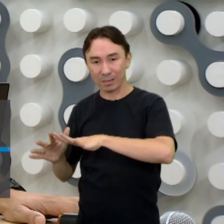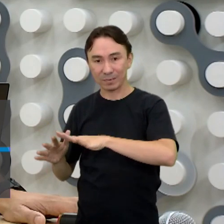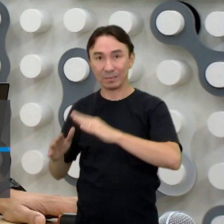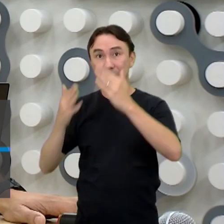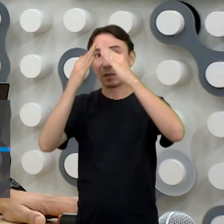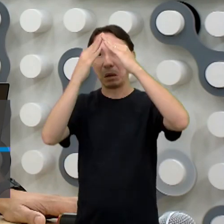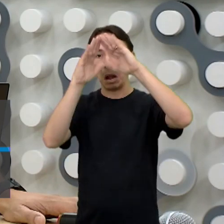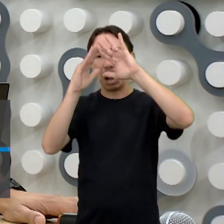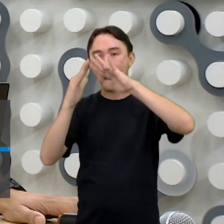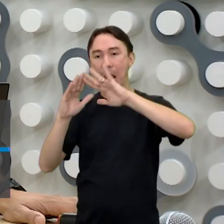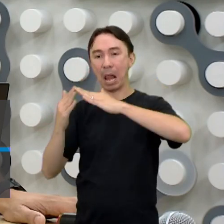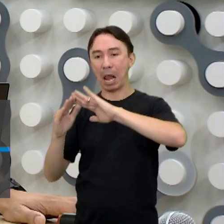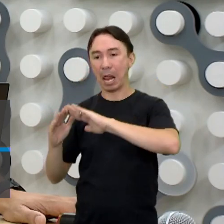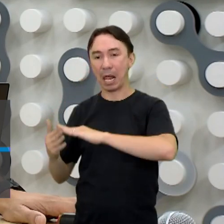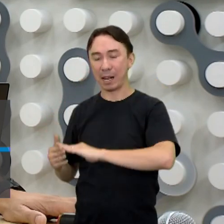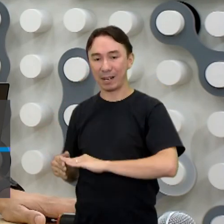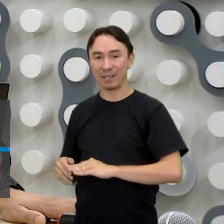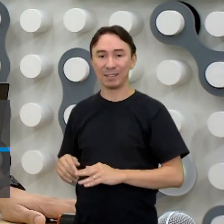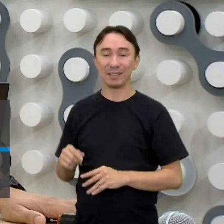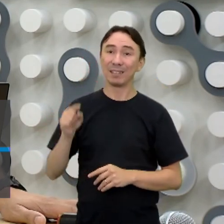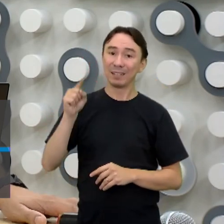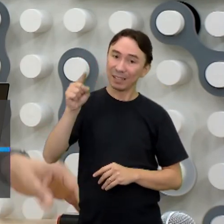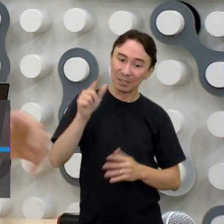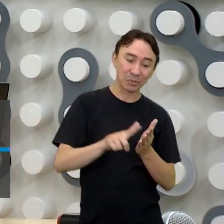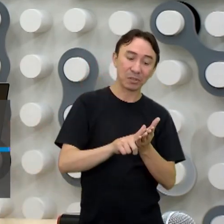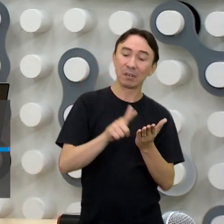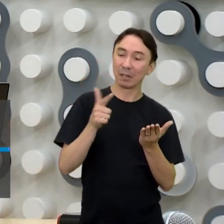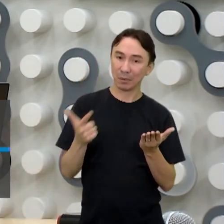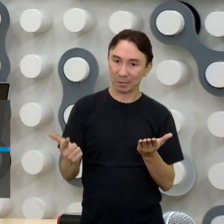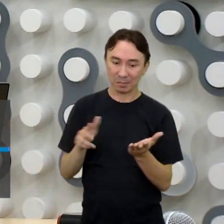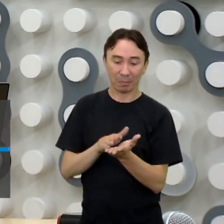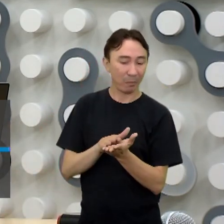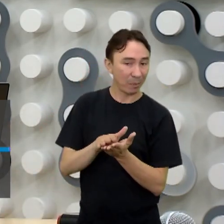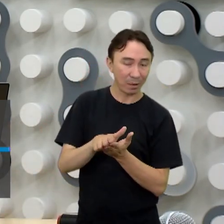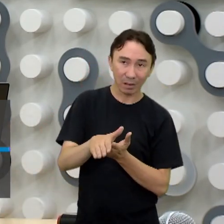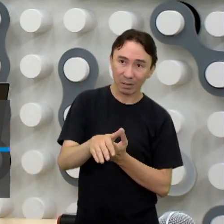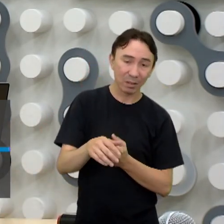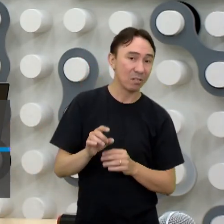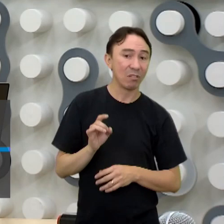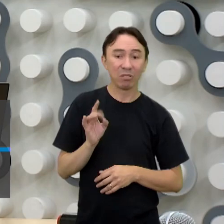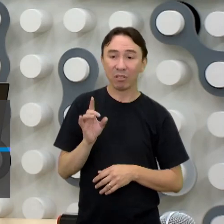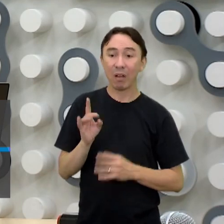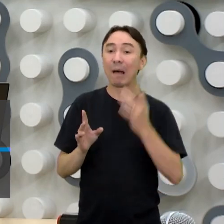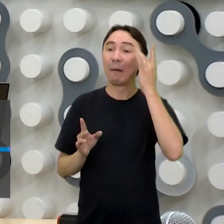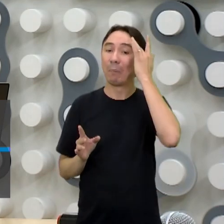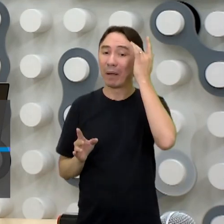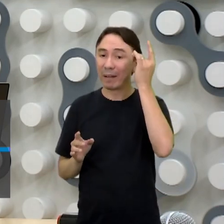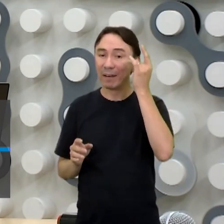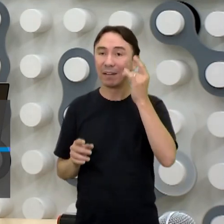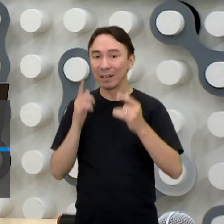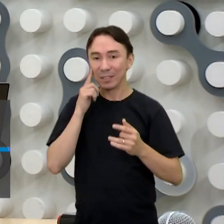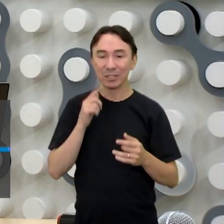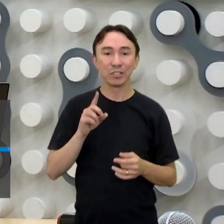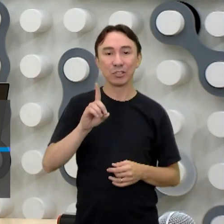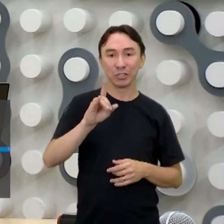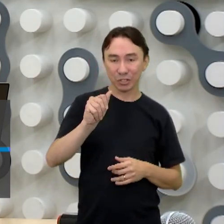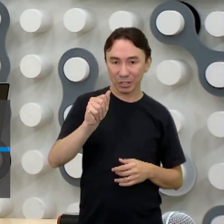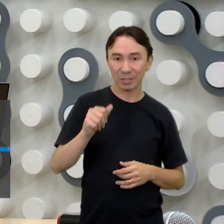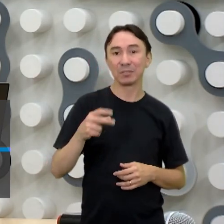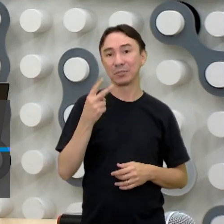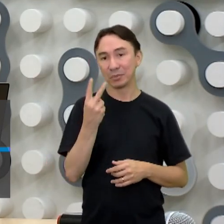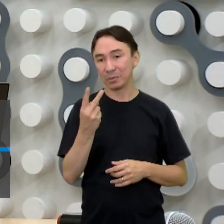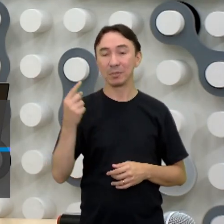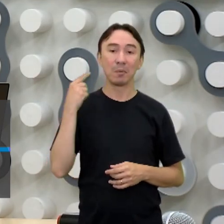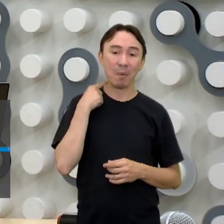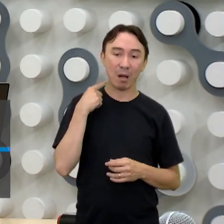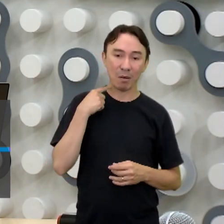no jornal impresso só vai sair amanhã. Então, no dia 2 de maio, você pega lá o jornal e vê que no jornal saiu